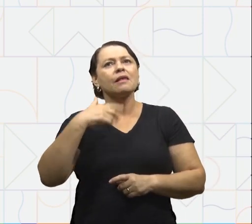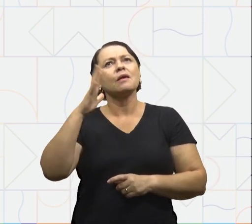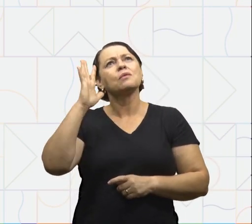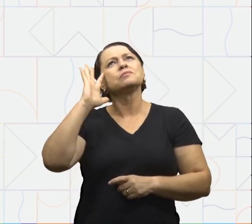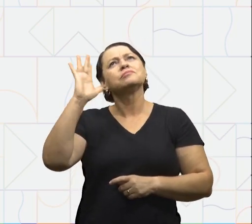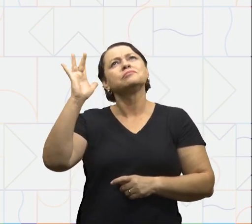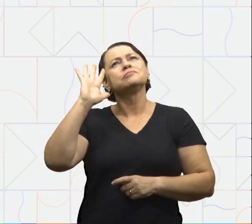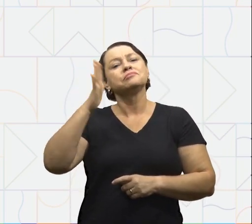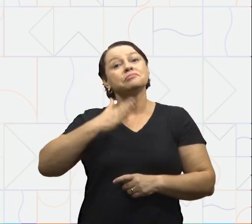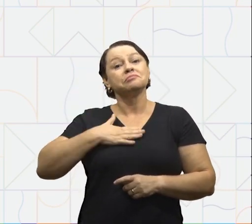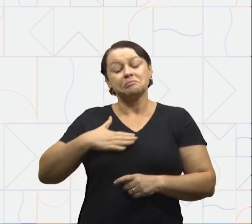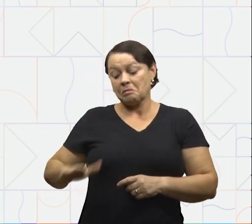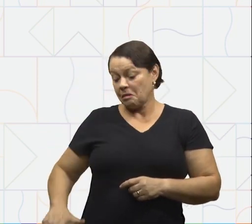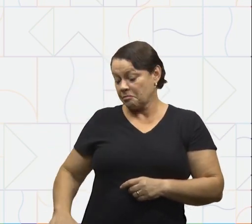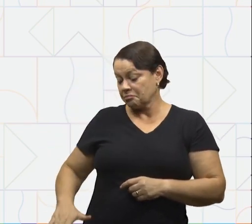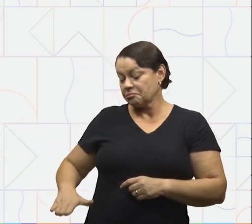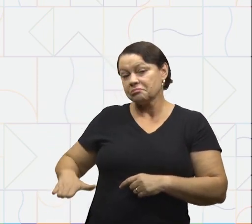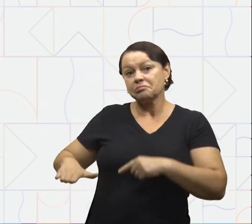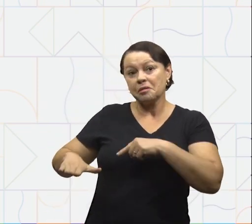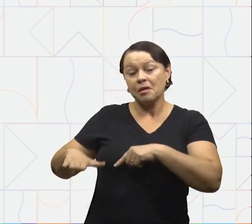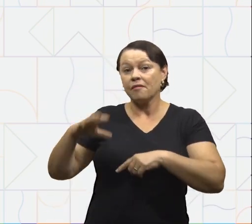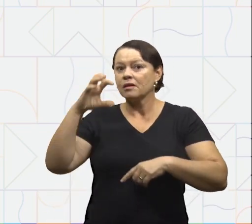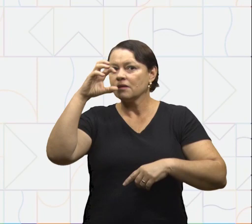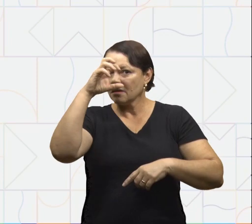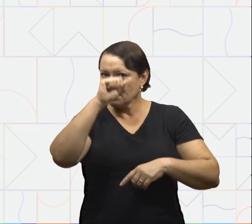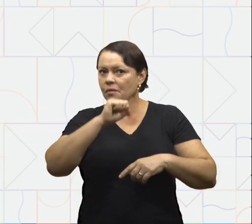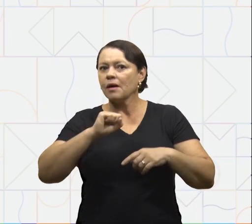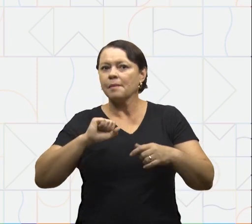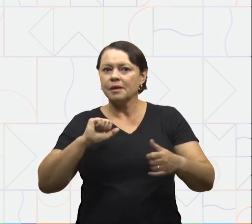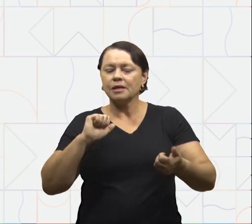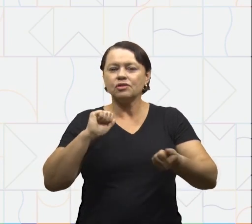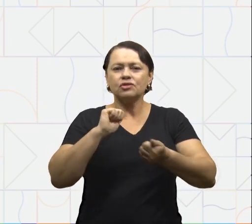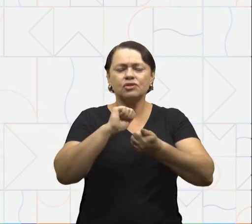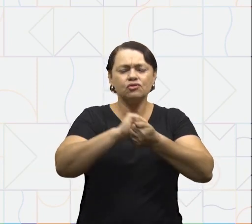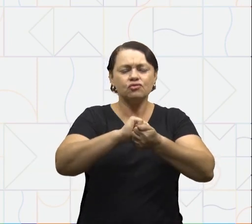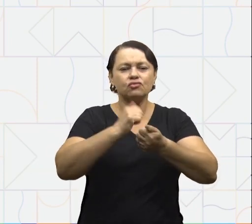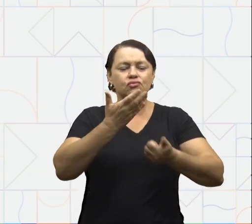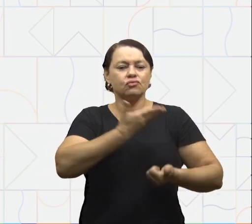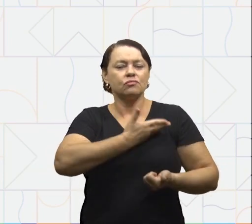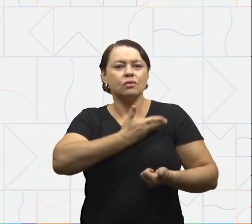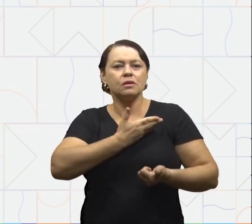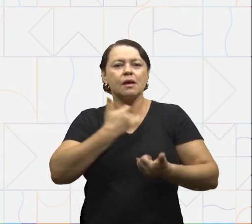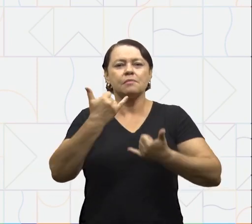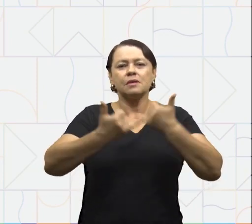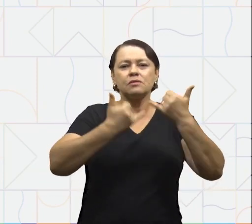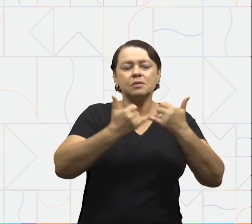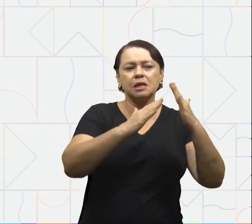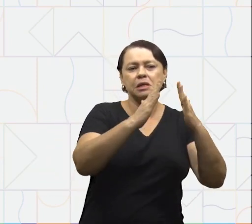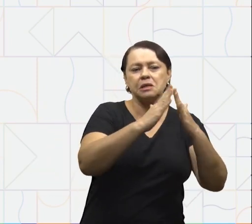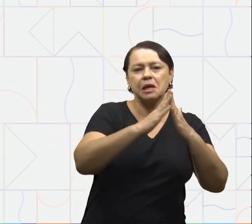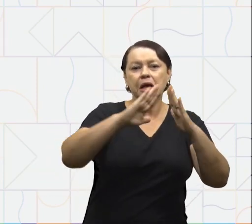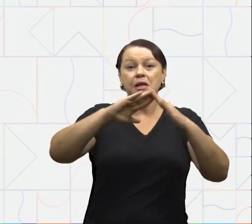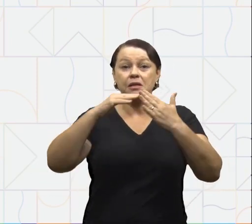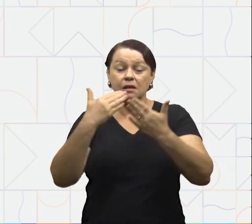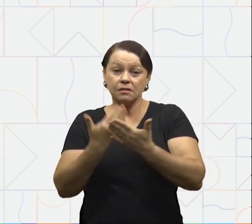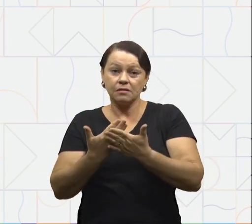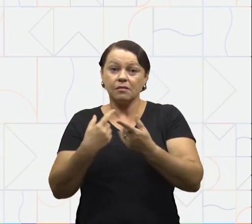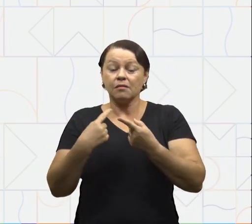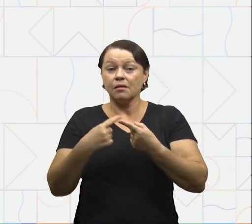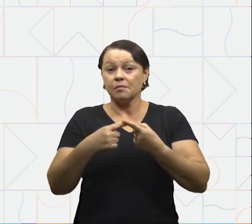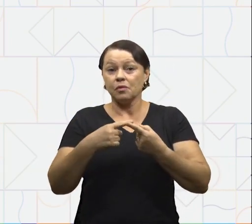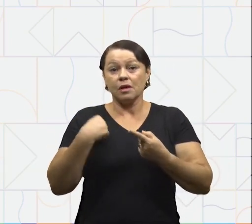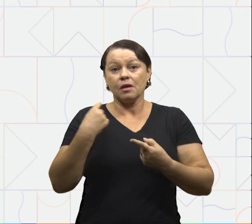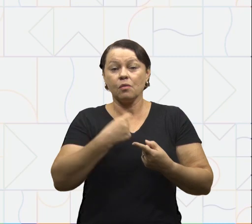fez lembrar da minha infância. Eu aprendi muito brincando com meus colegas, em casa, na escola, no parque. Sabe como é? Quando a